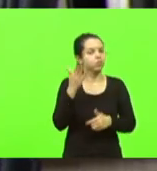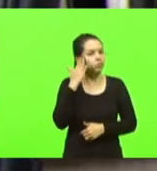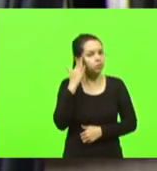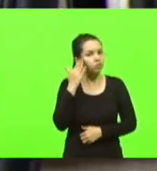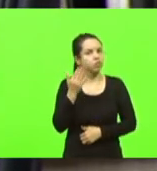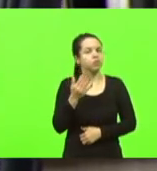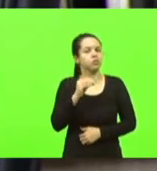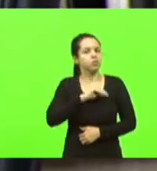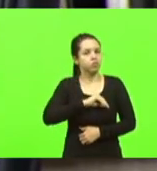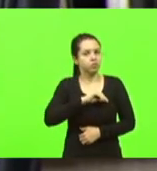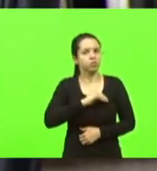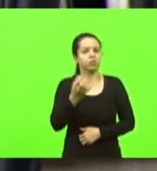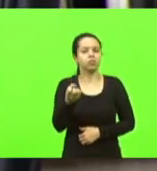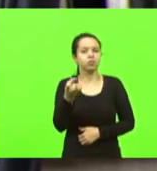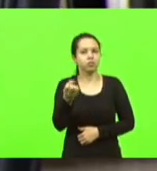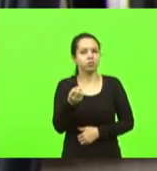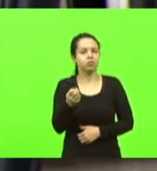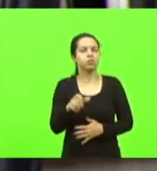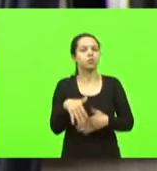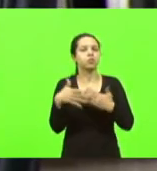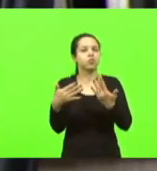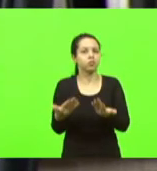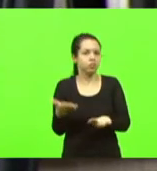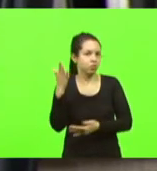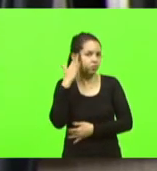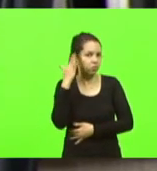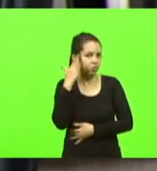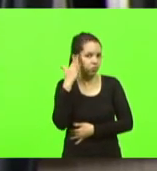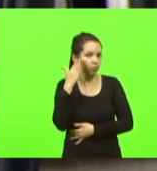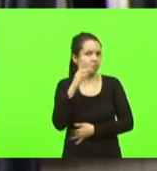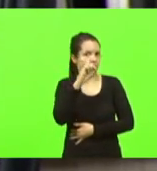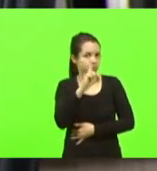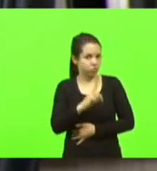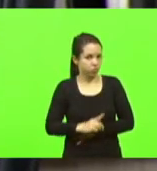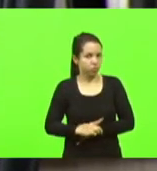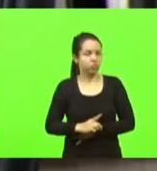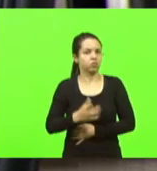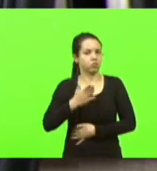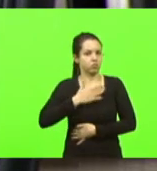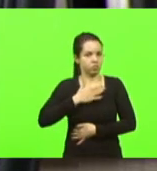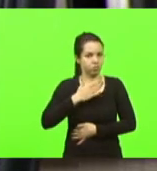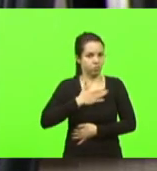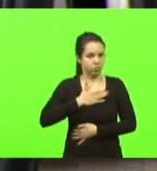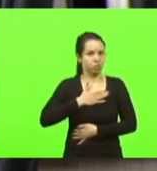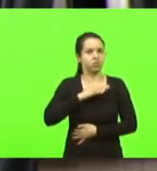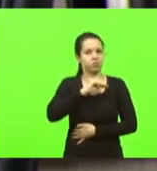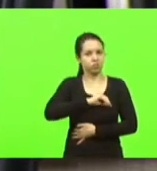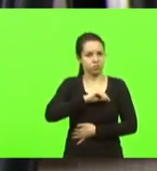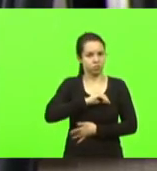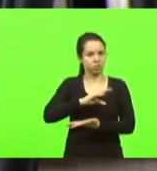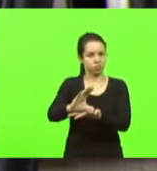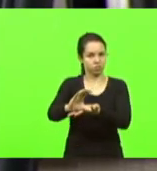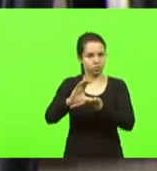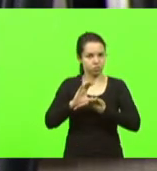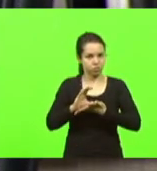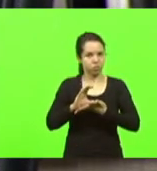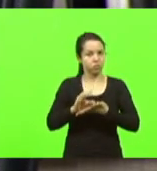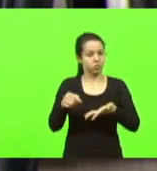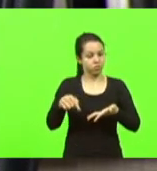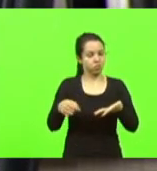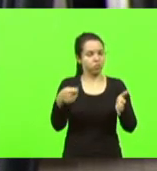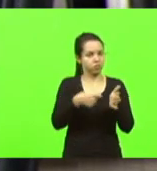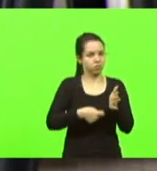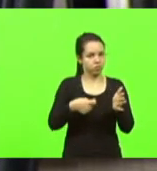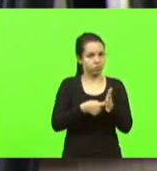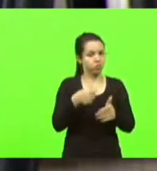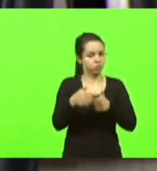receber quando vou me aposentar e portanto é um direito meu receber isso o que nós estamos lutando é